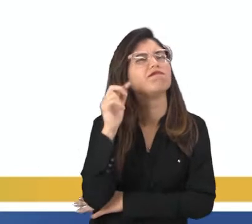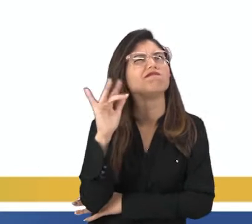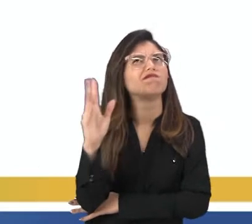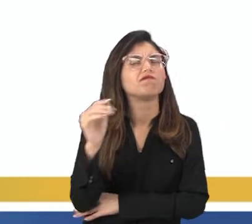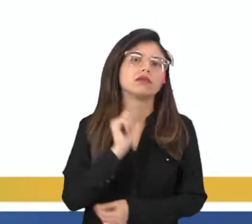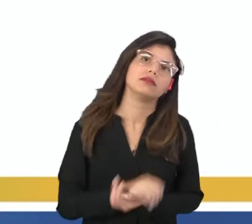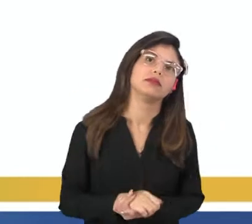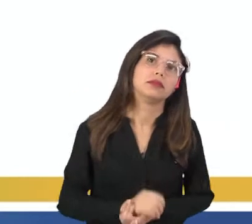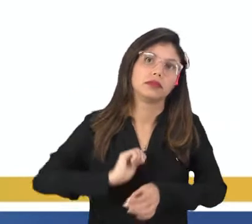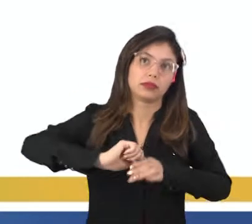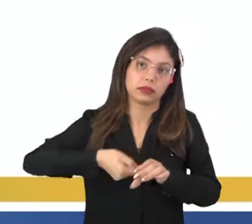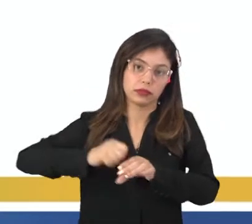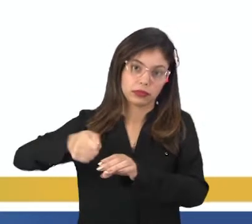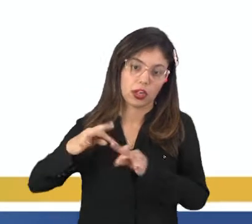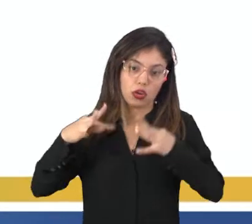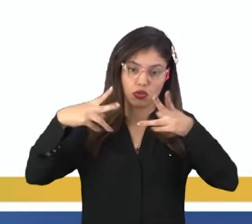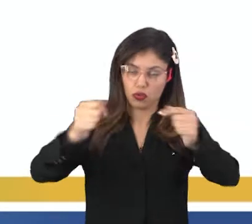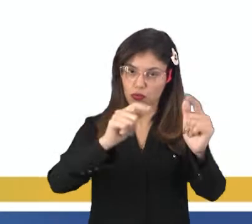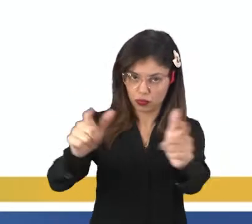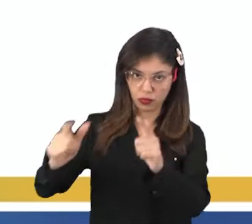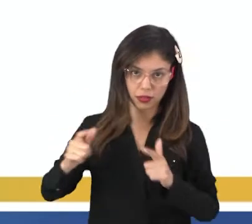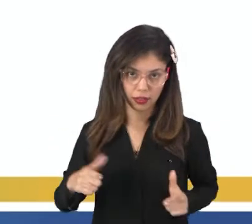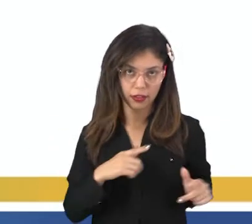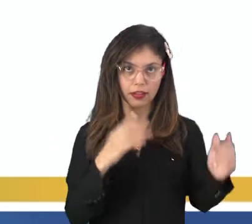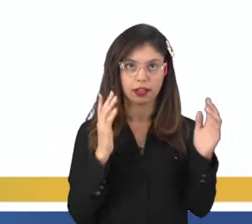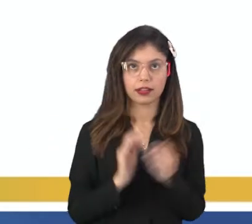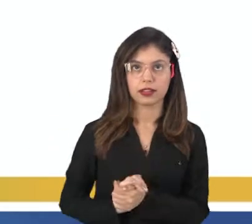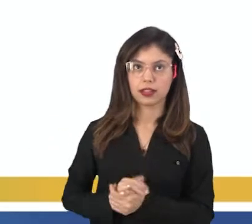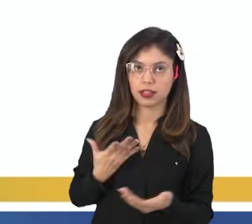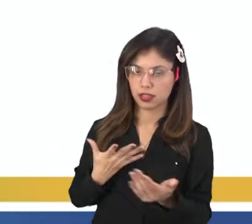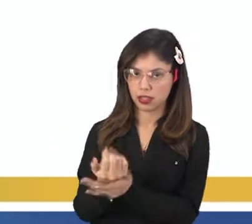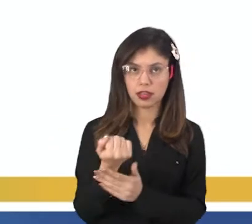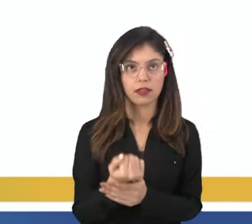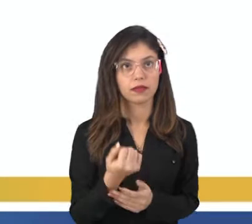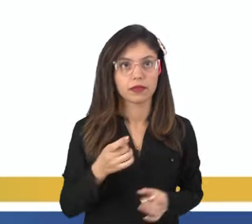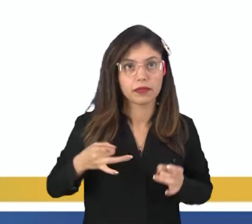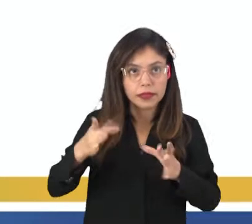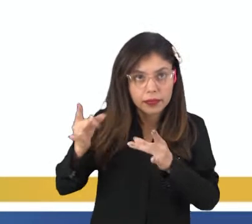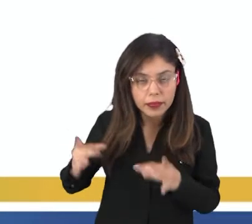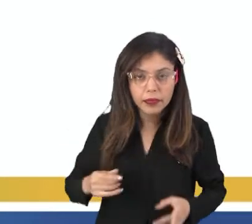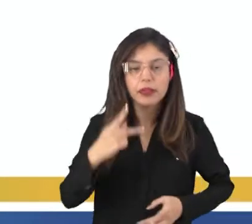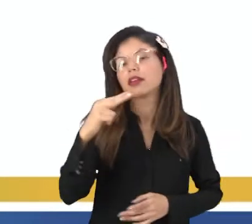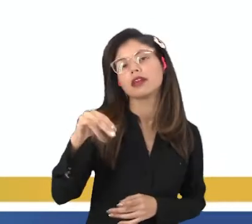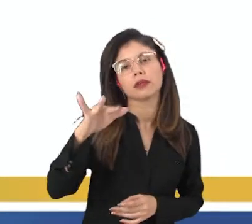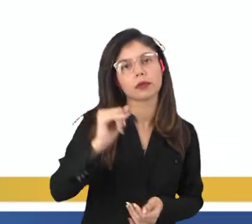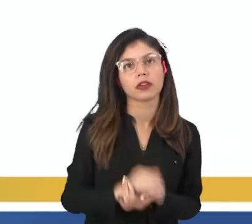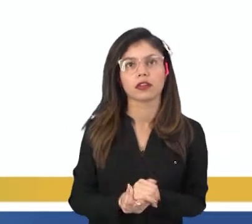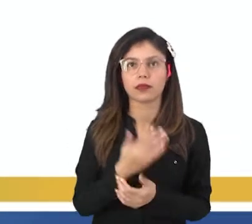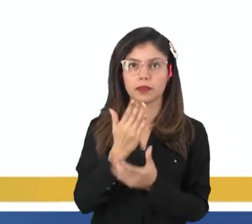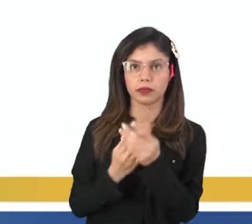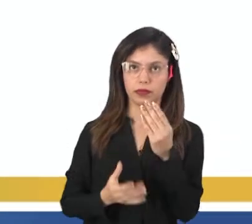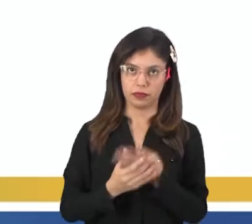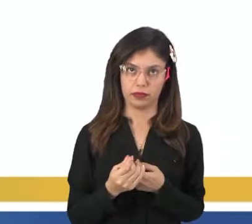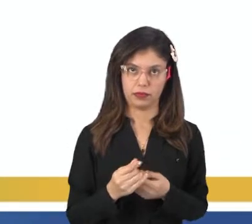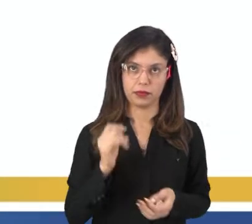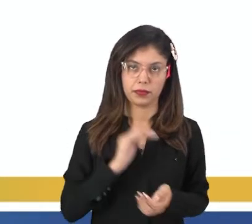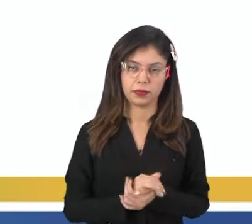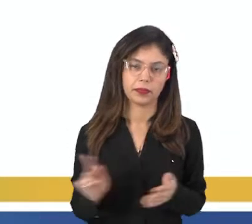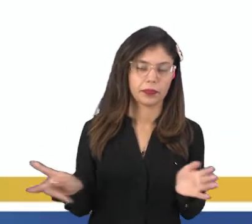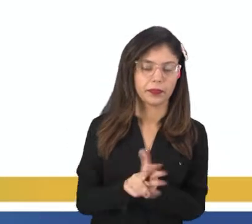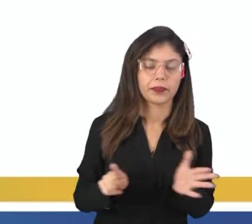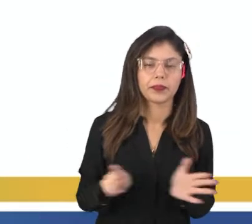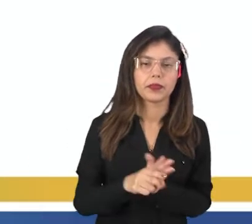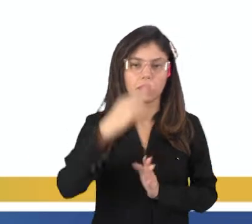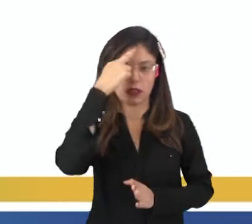imaginação e rodar por todos os cantos de Manhattan em busca de pistas a mãozinha do Senhor